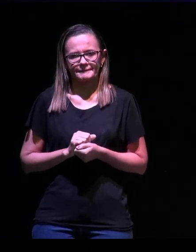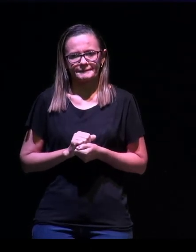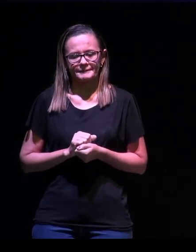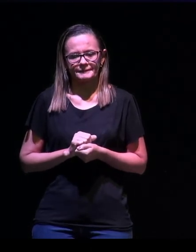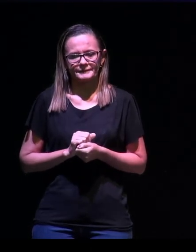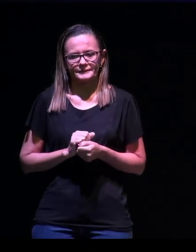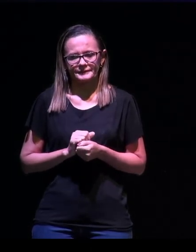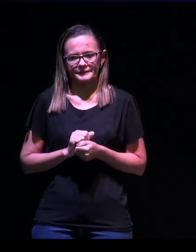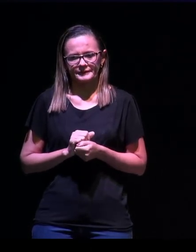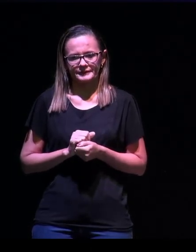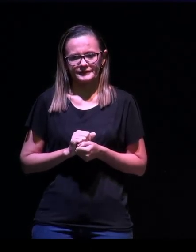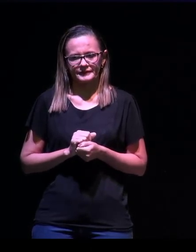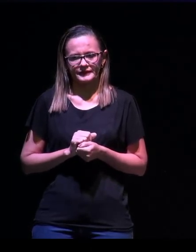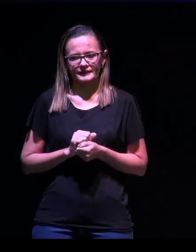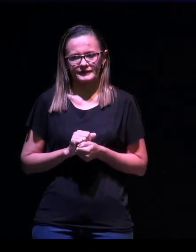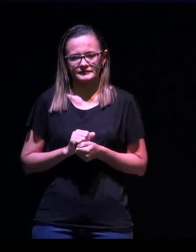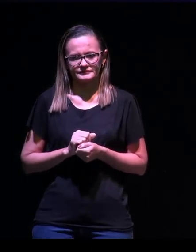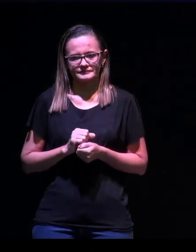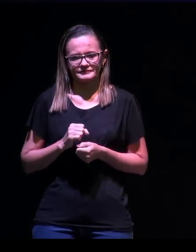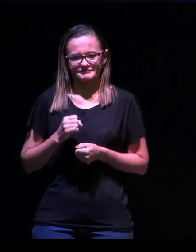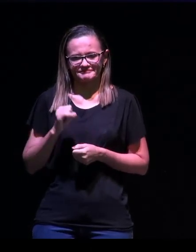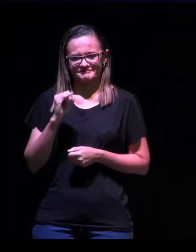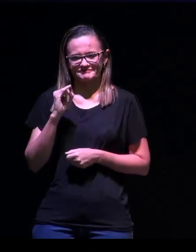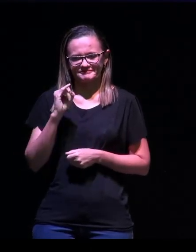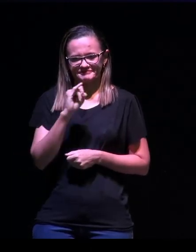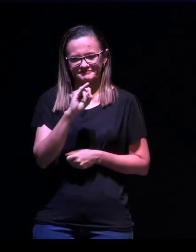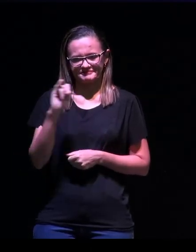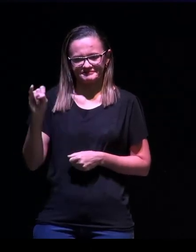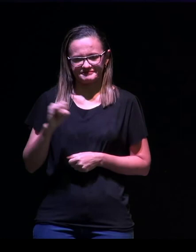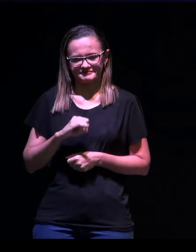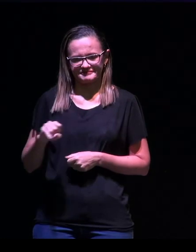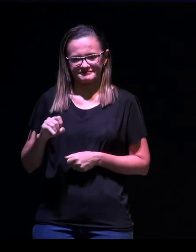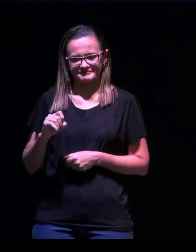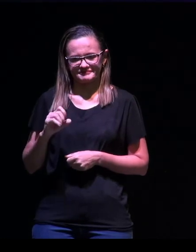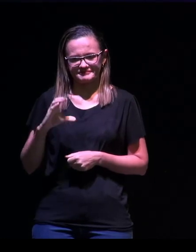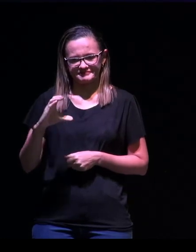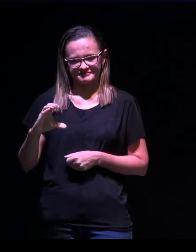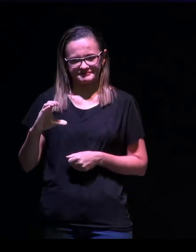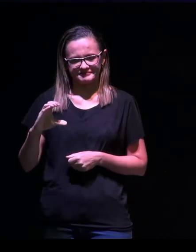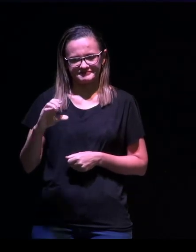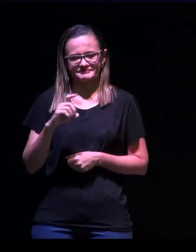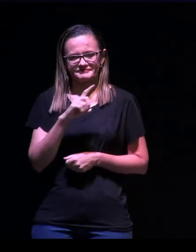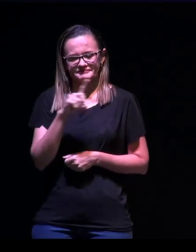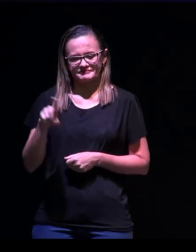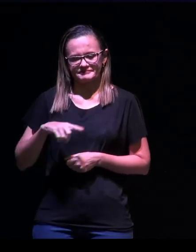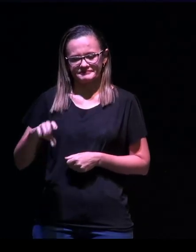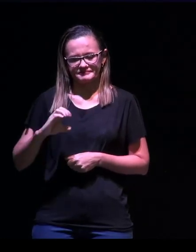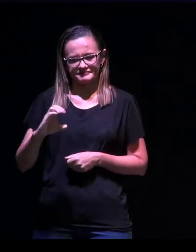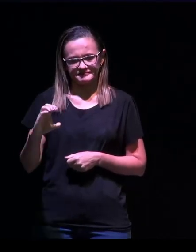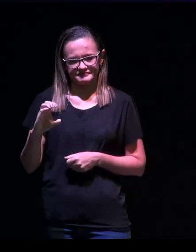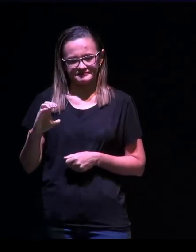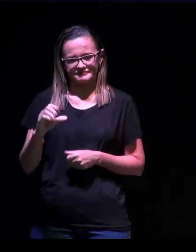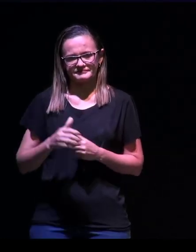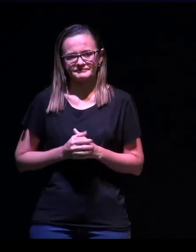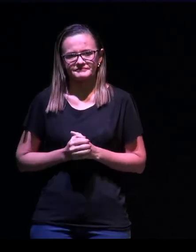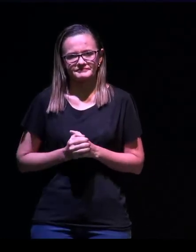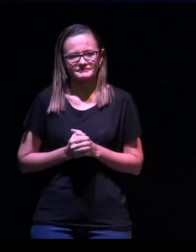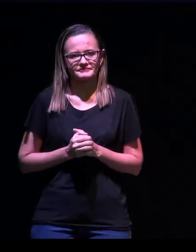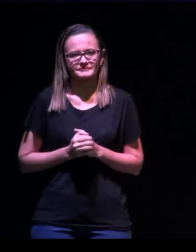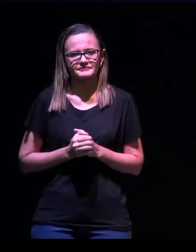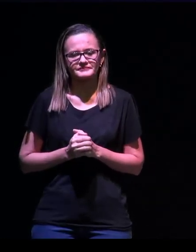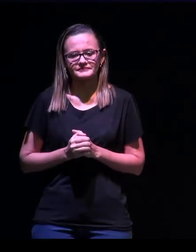último texto aqui de Zacarias, que é o desfecho do acontecimento do final da tribulação. Diz